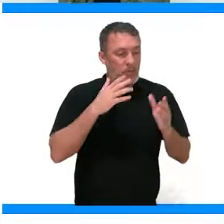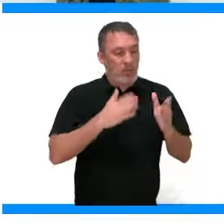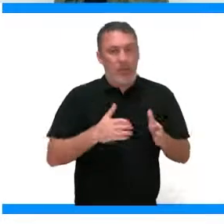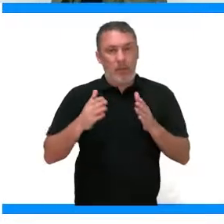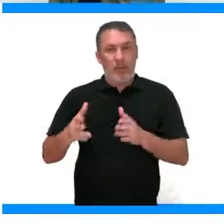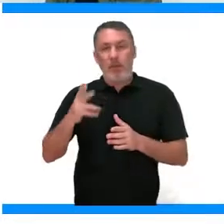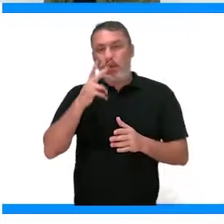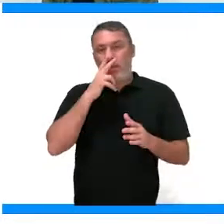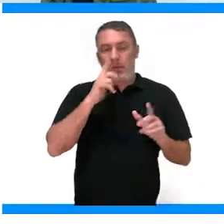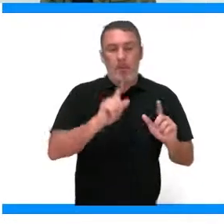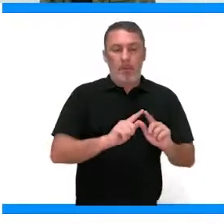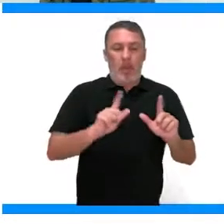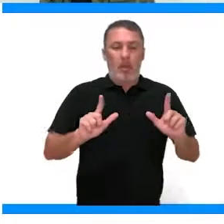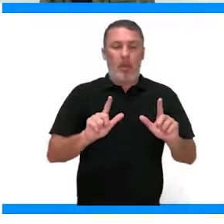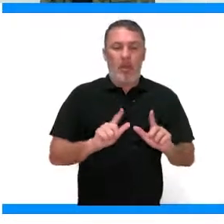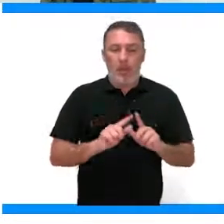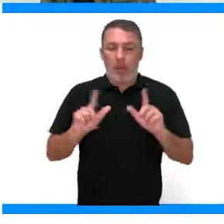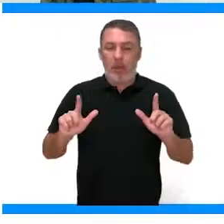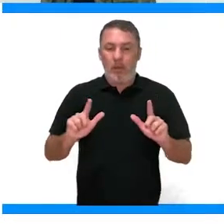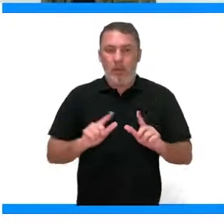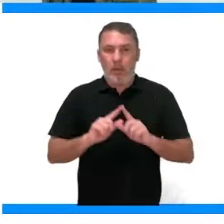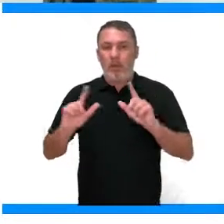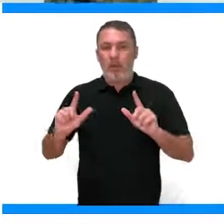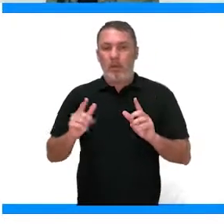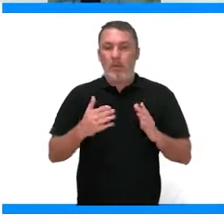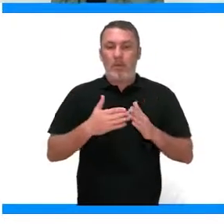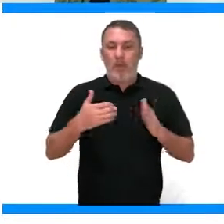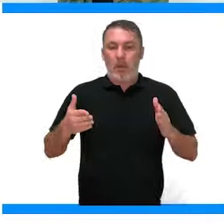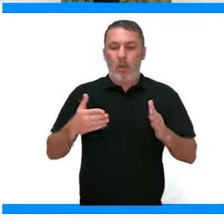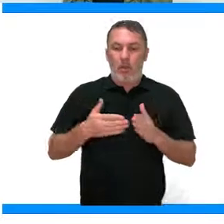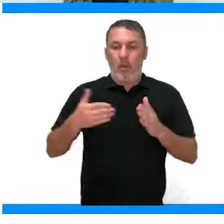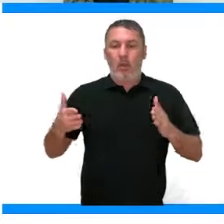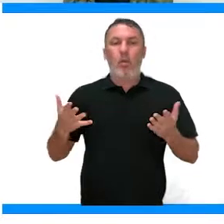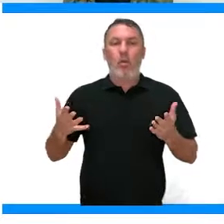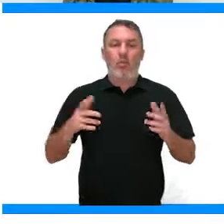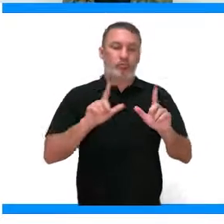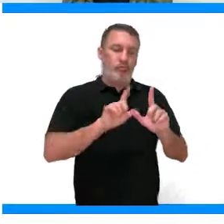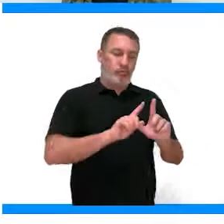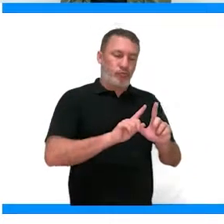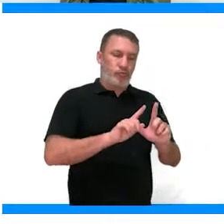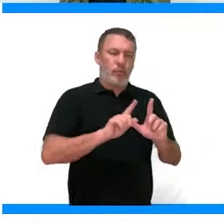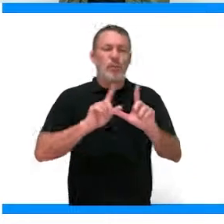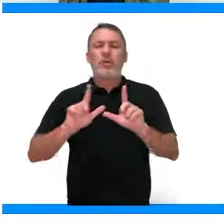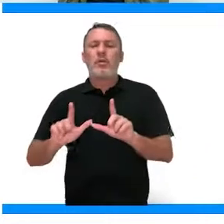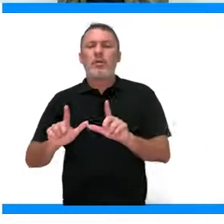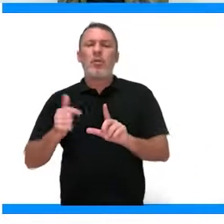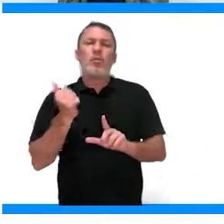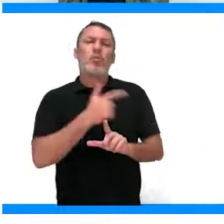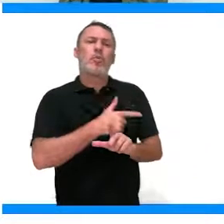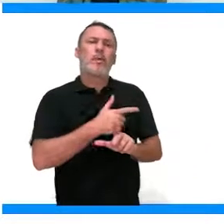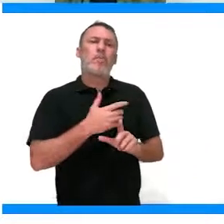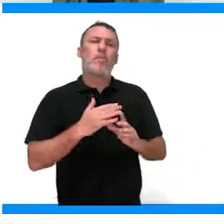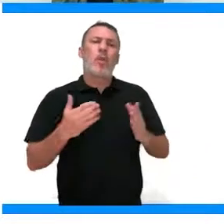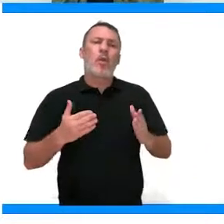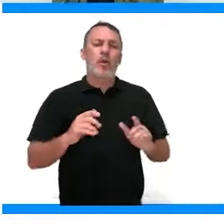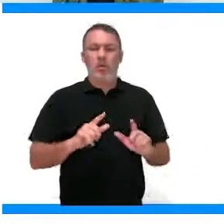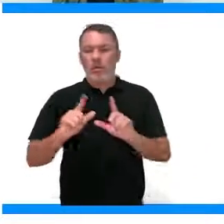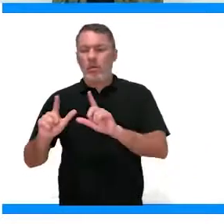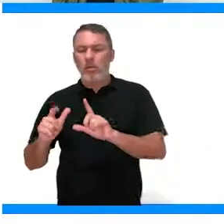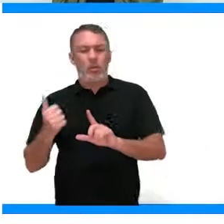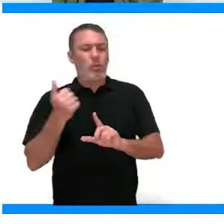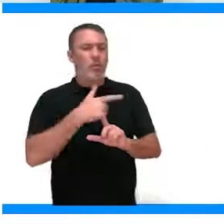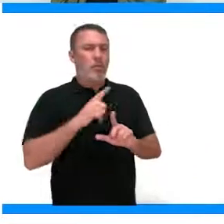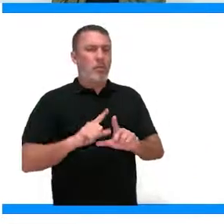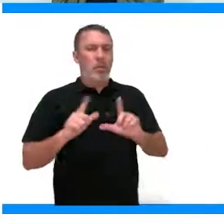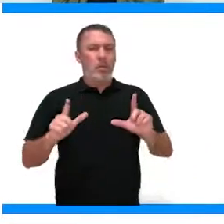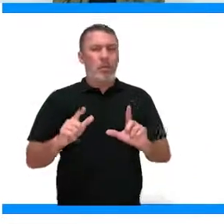da sequência excede a área do quadrado anterior. Pegou a visão? Então, primeiro quadradinho,